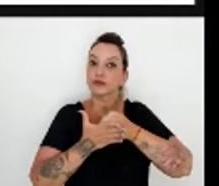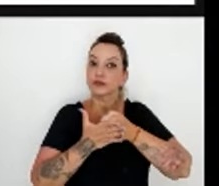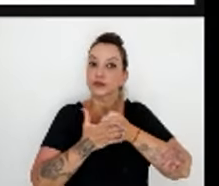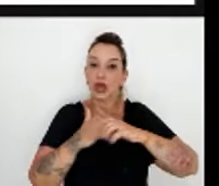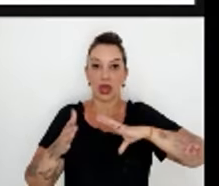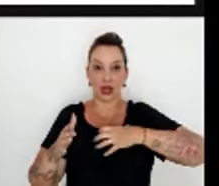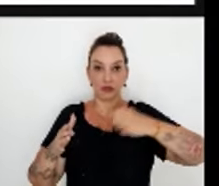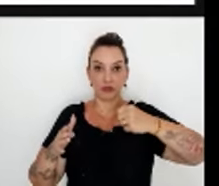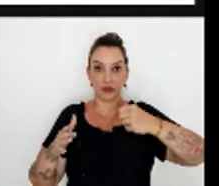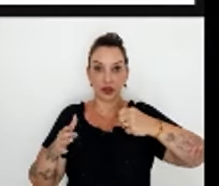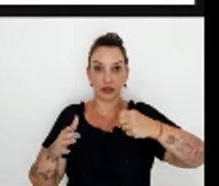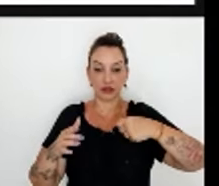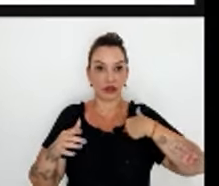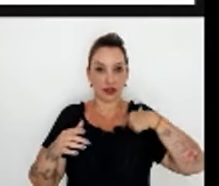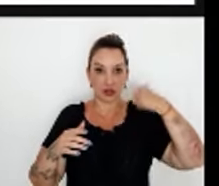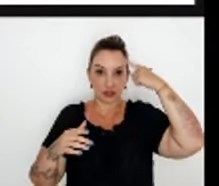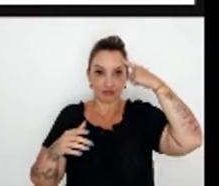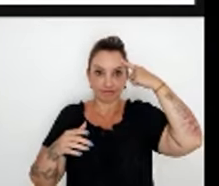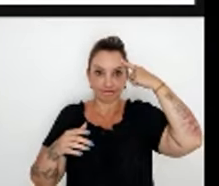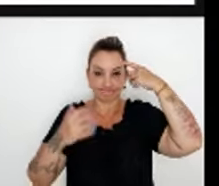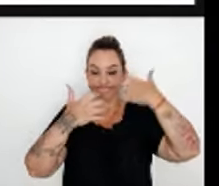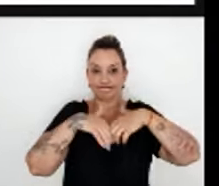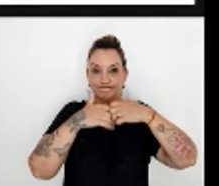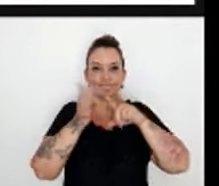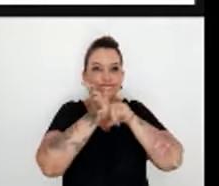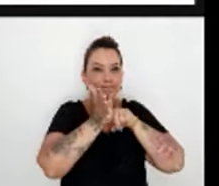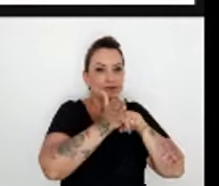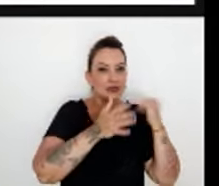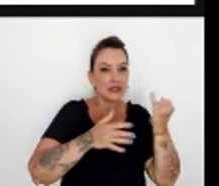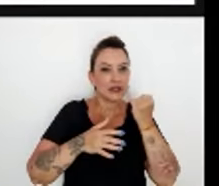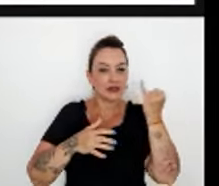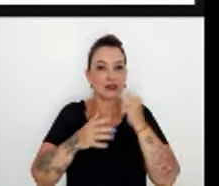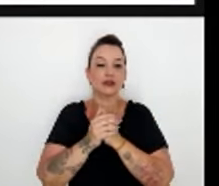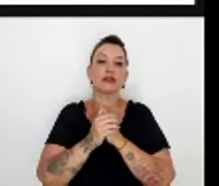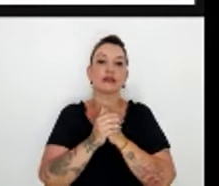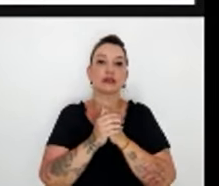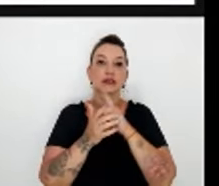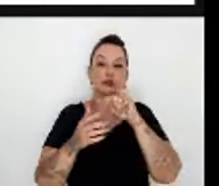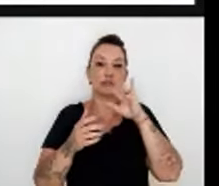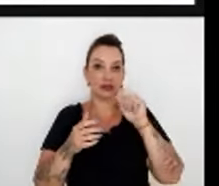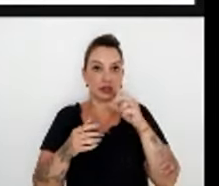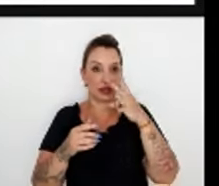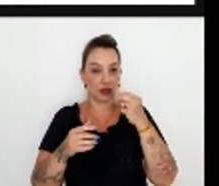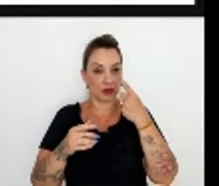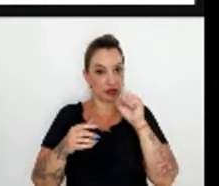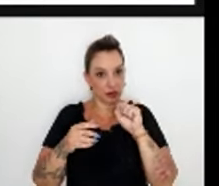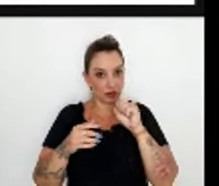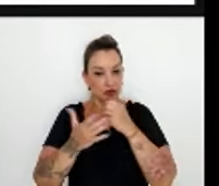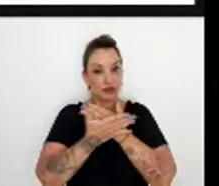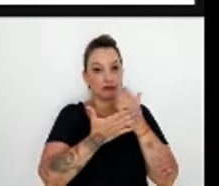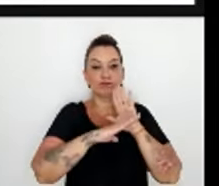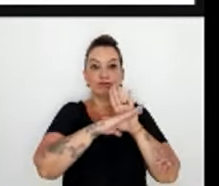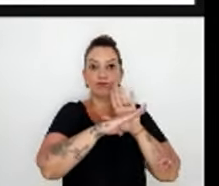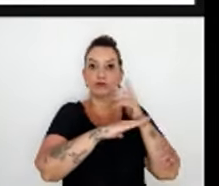fetos anencéfalos. Fez pesquisas importantes sobre Zika e em 2018 ajudou a elaborar uma outra ação